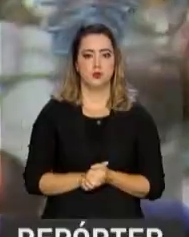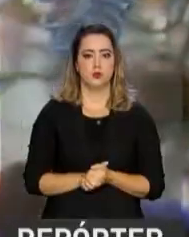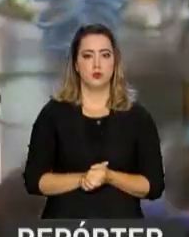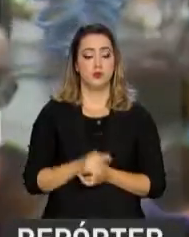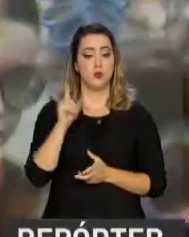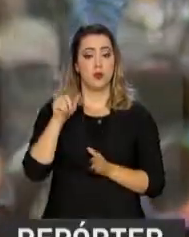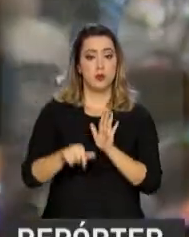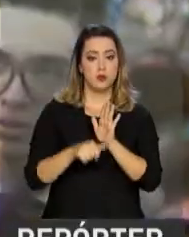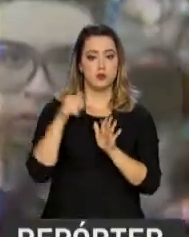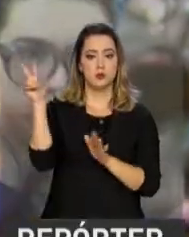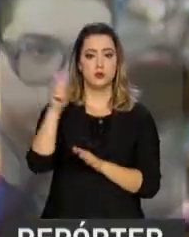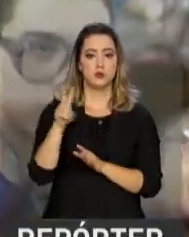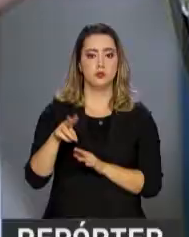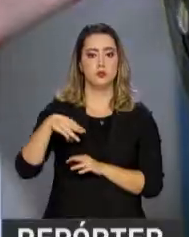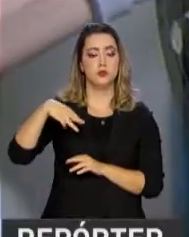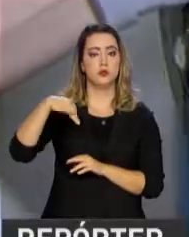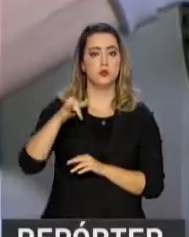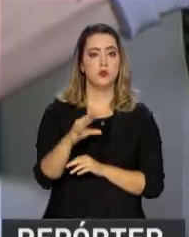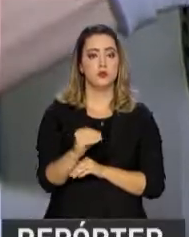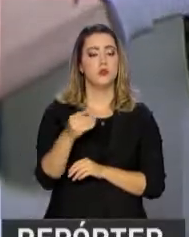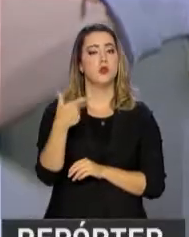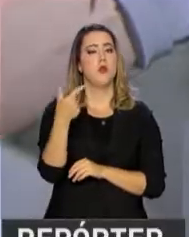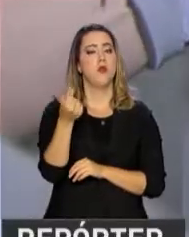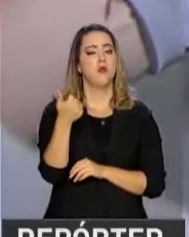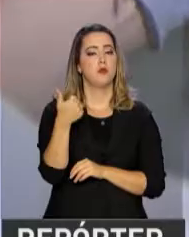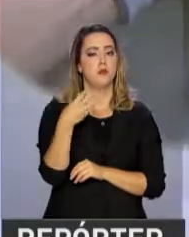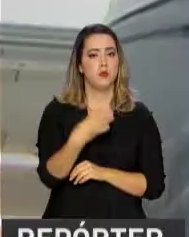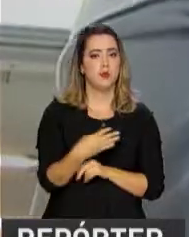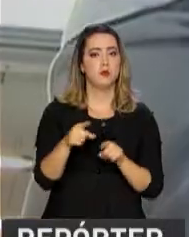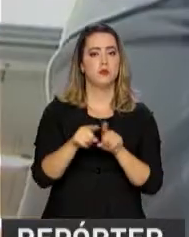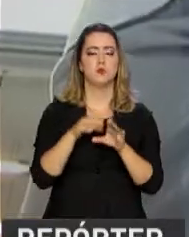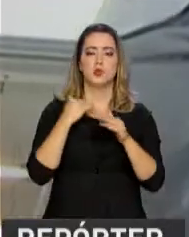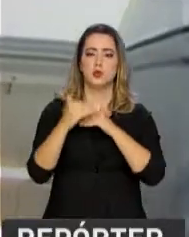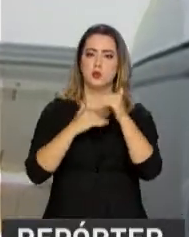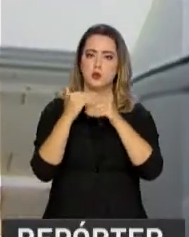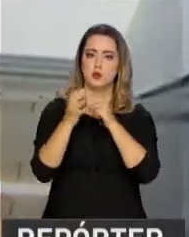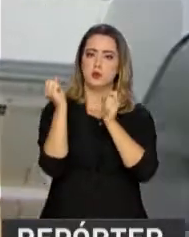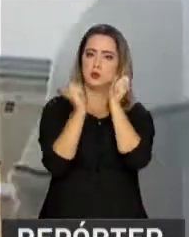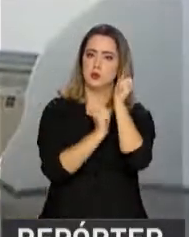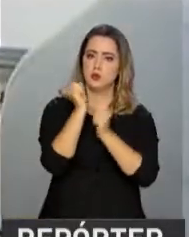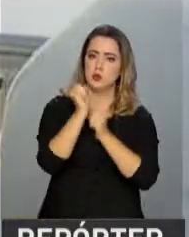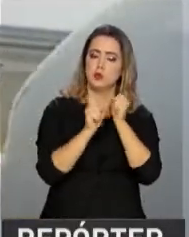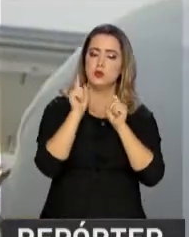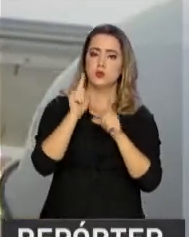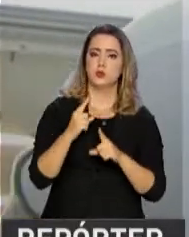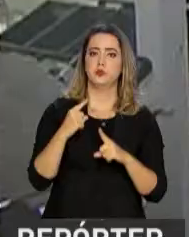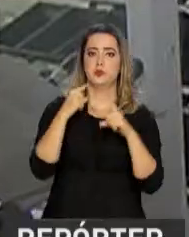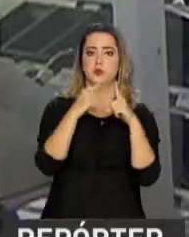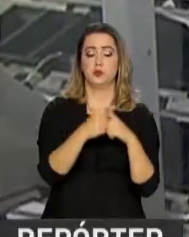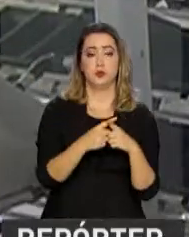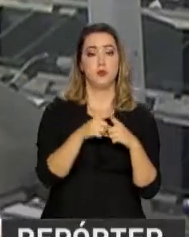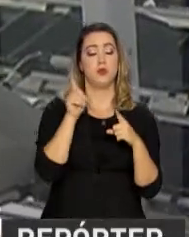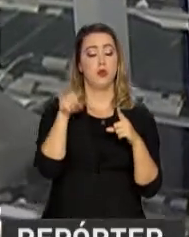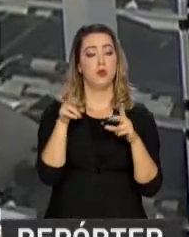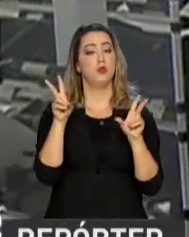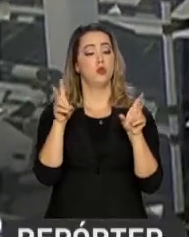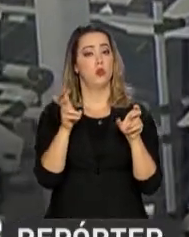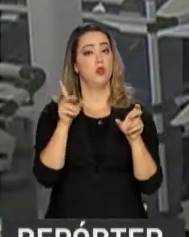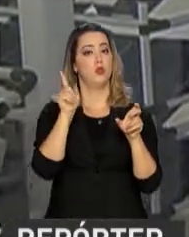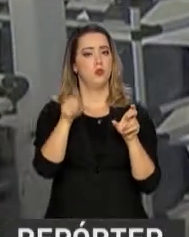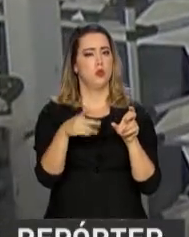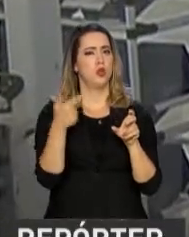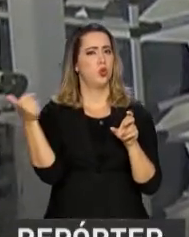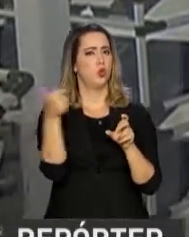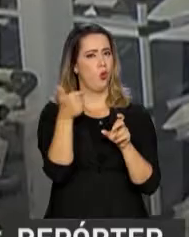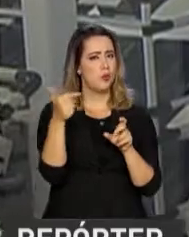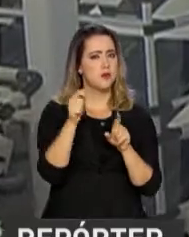é a primeira vez desde maio de 2014 que o crescimento da indústria brasileira é positivo quando se leva em conta os